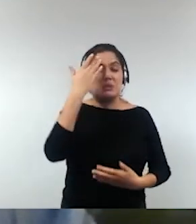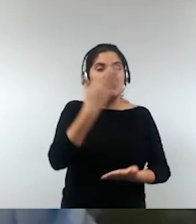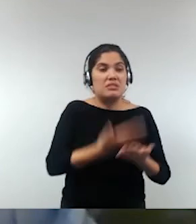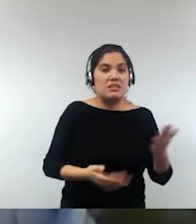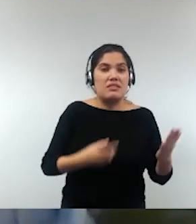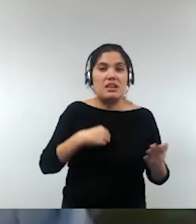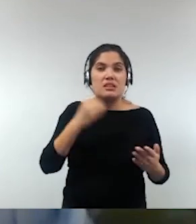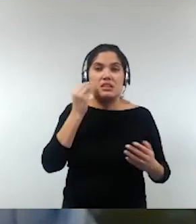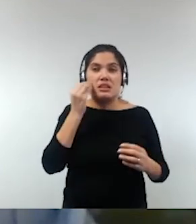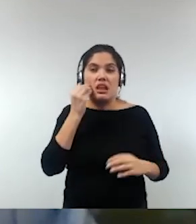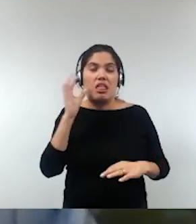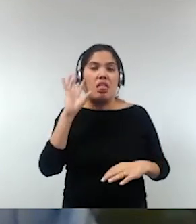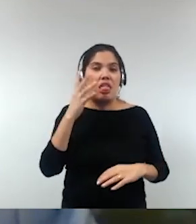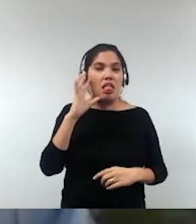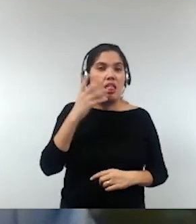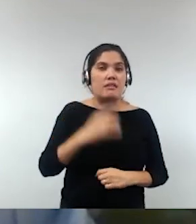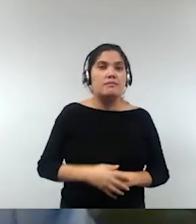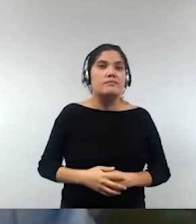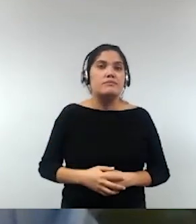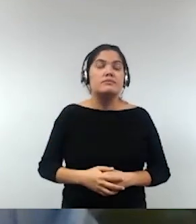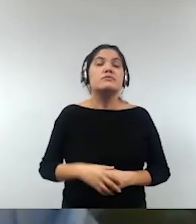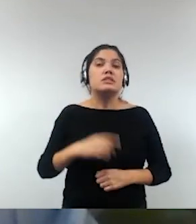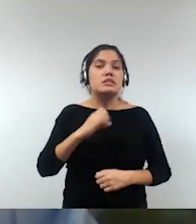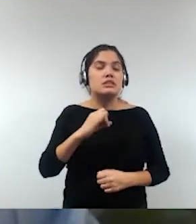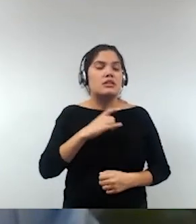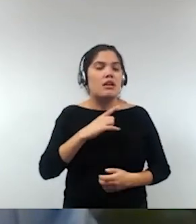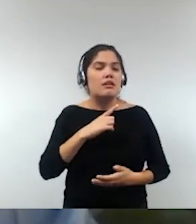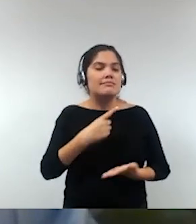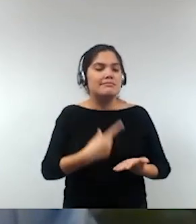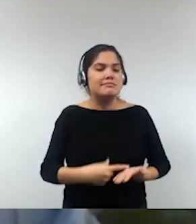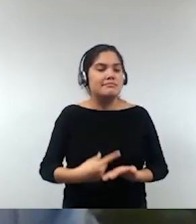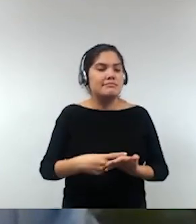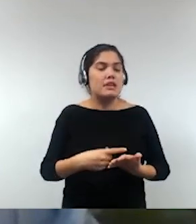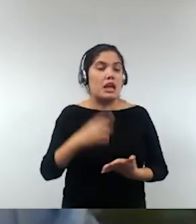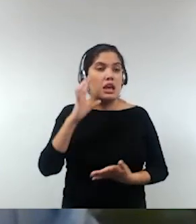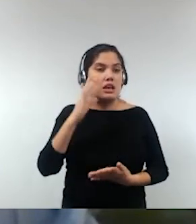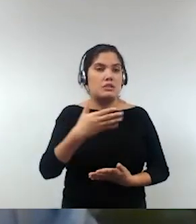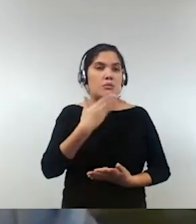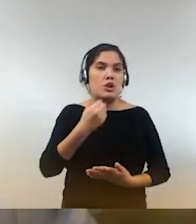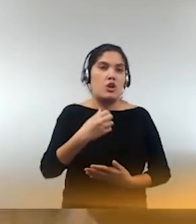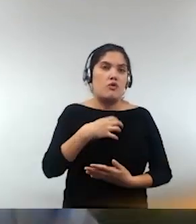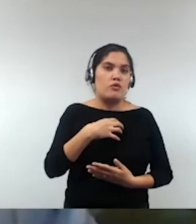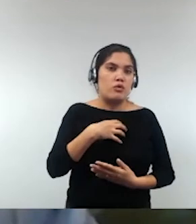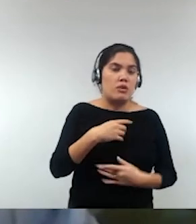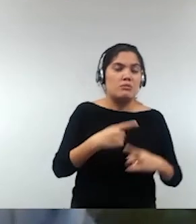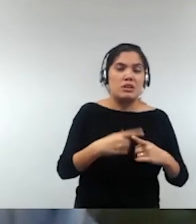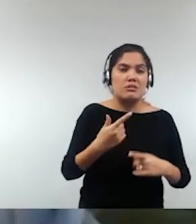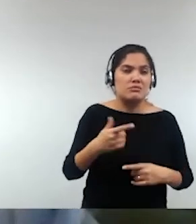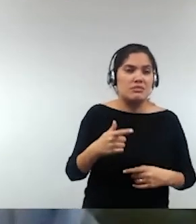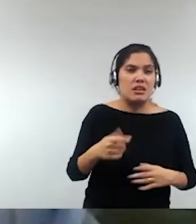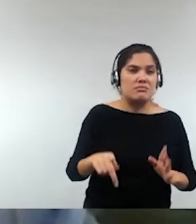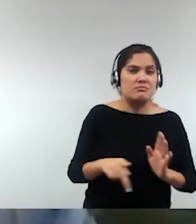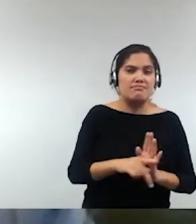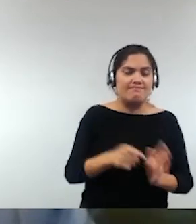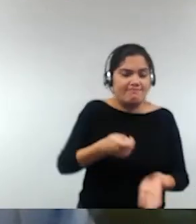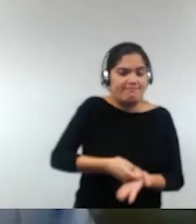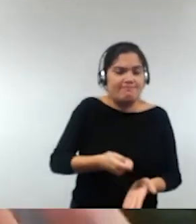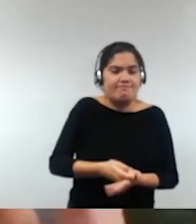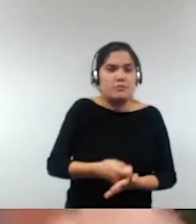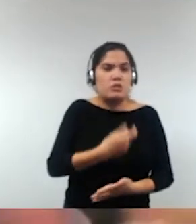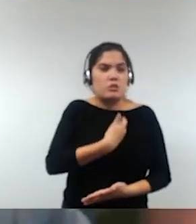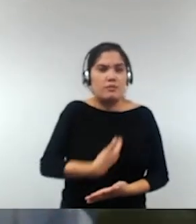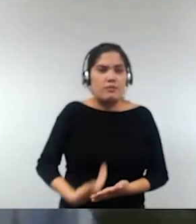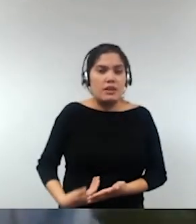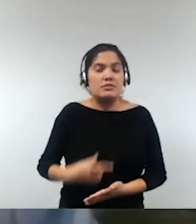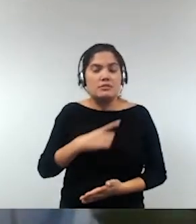tentar recorrer, ter inovações. E havendo a conciliação, você resolve da melhor forma, porque não há uma imposição do Estado, há uma